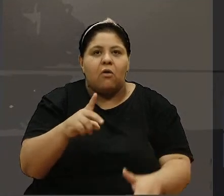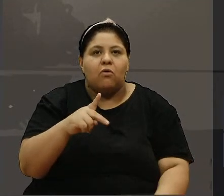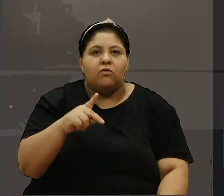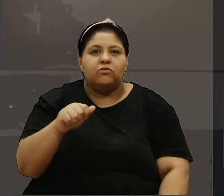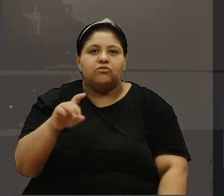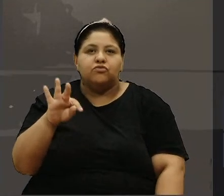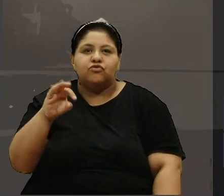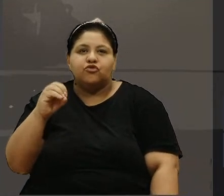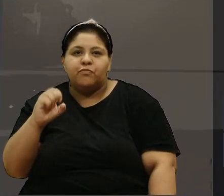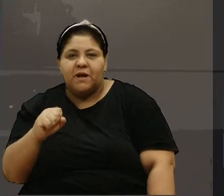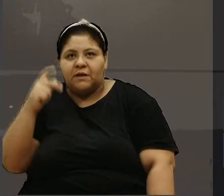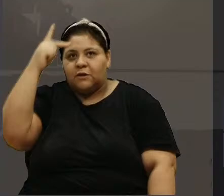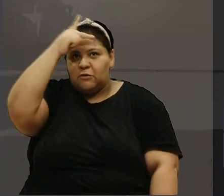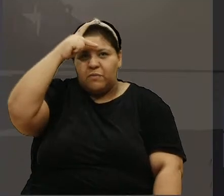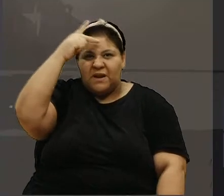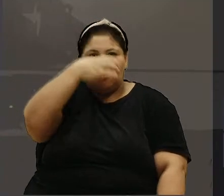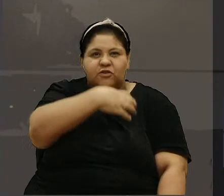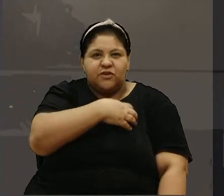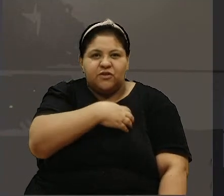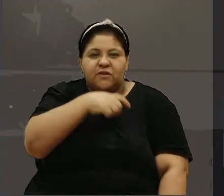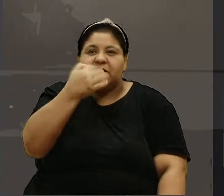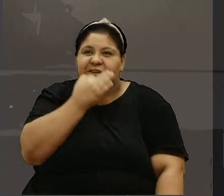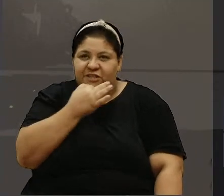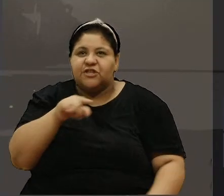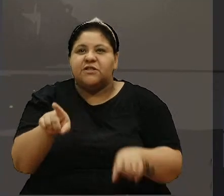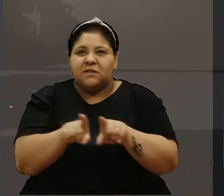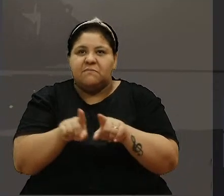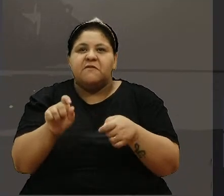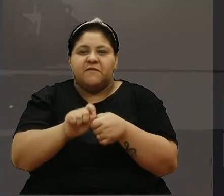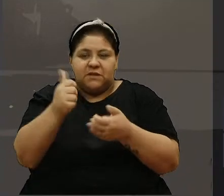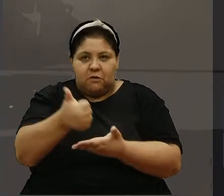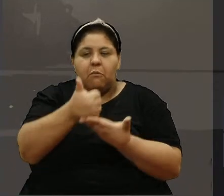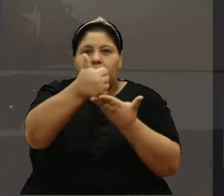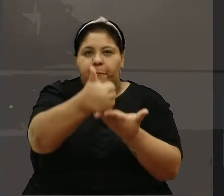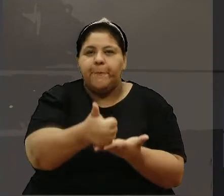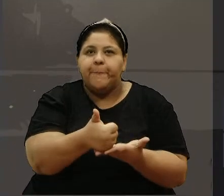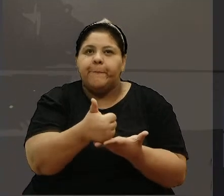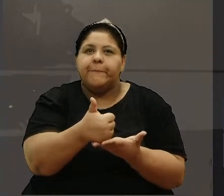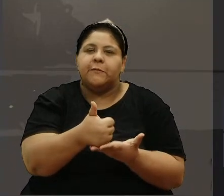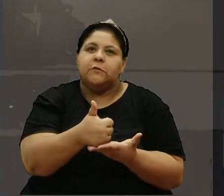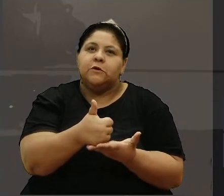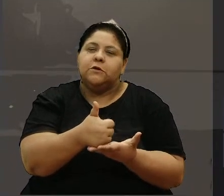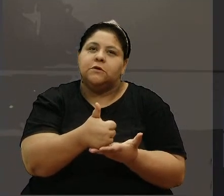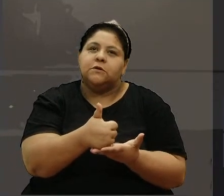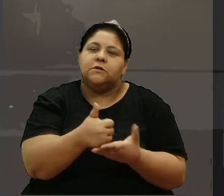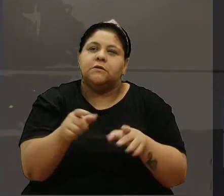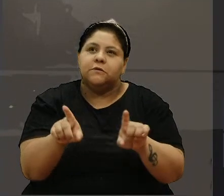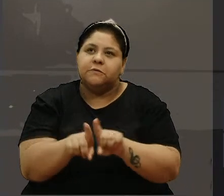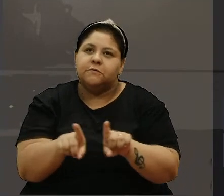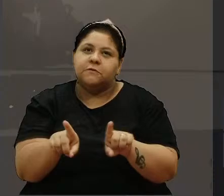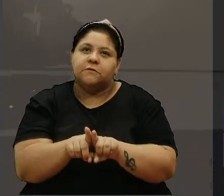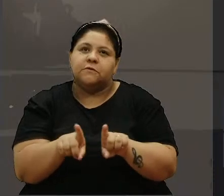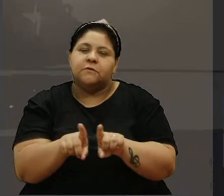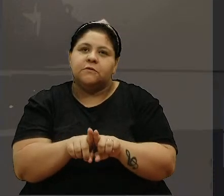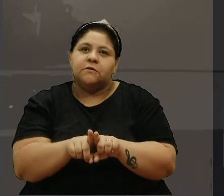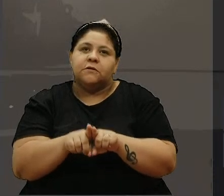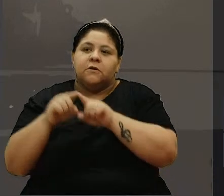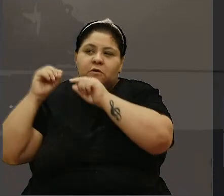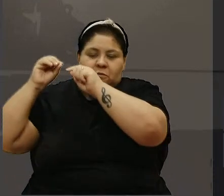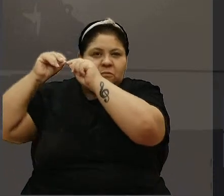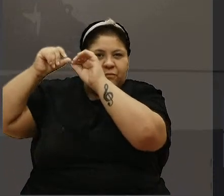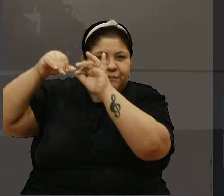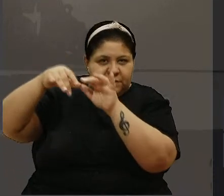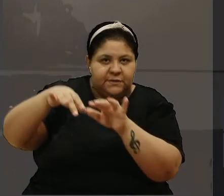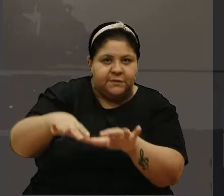Rio Grande, além aqui de Caxias do Sul, que também prestaram um grande apoio. E também nos deslizamentos, que